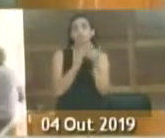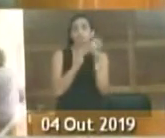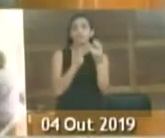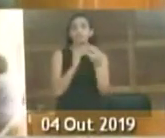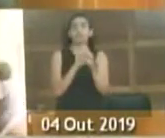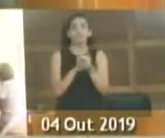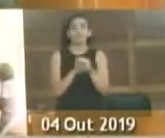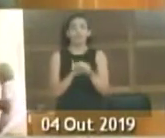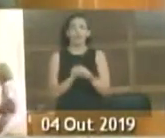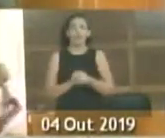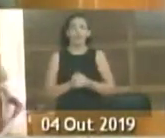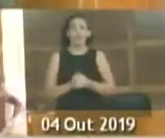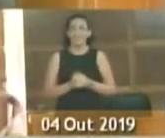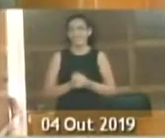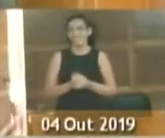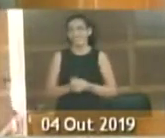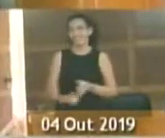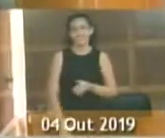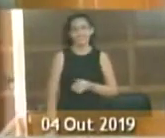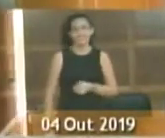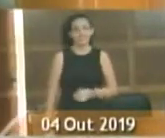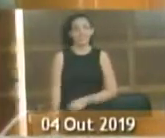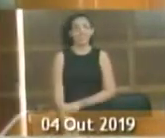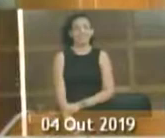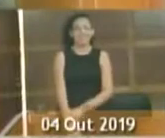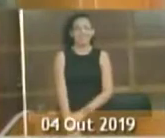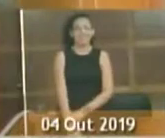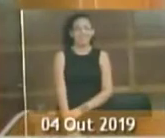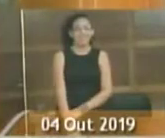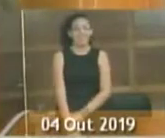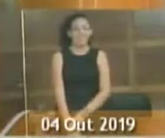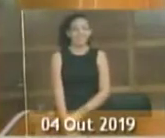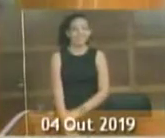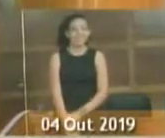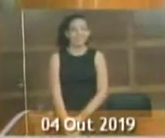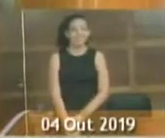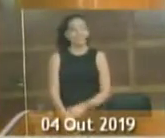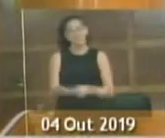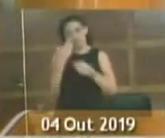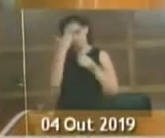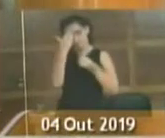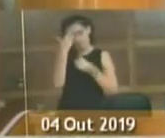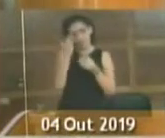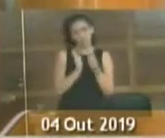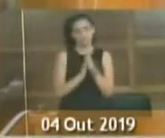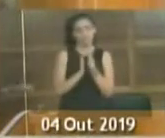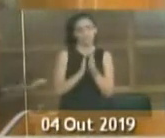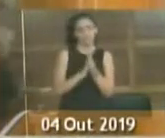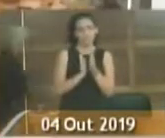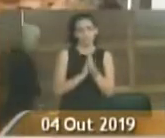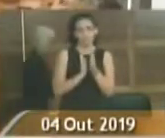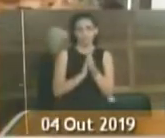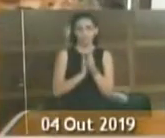que das outras, né, Luana? Das outras. Tá bom, gente? Obrigada, gente.